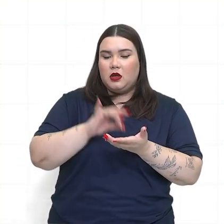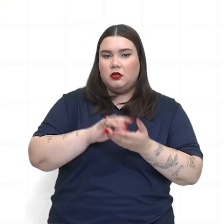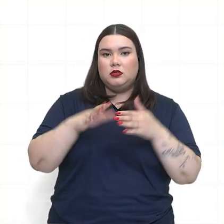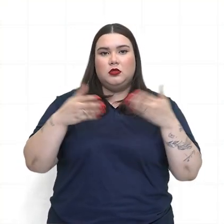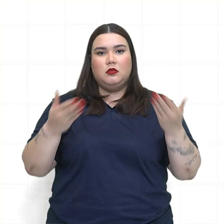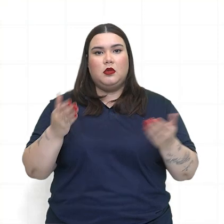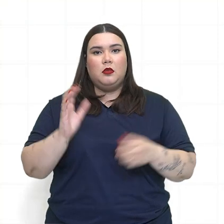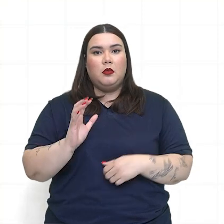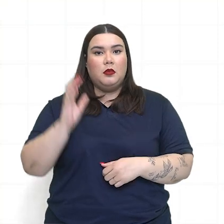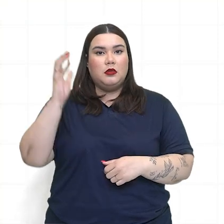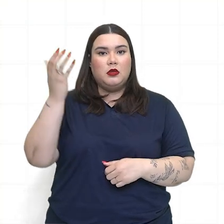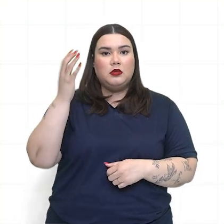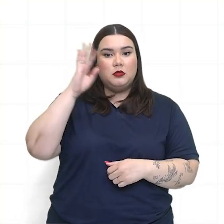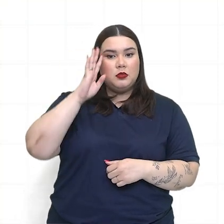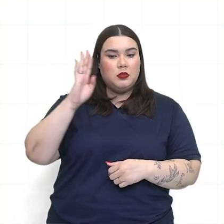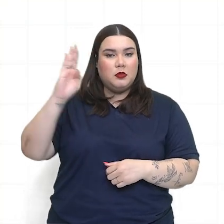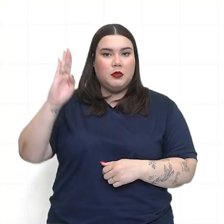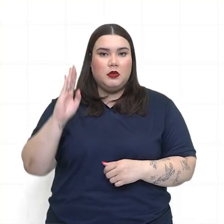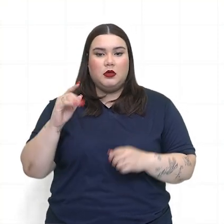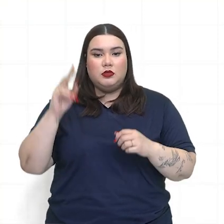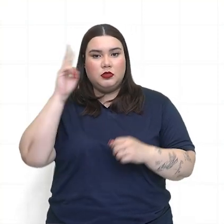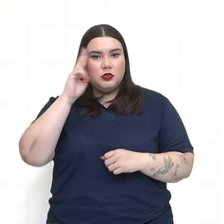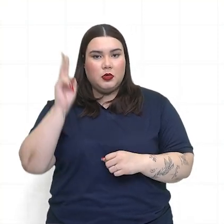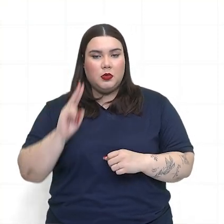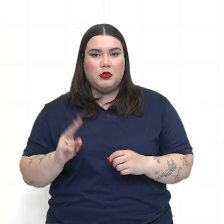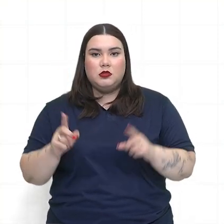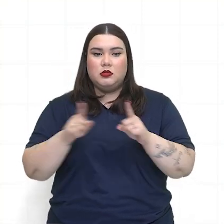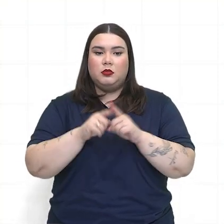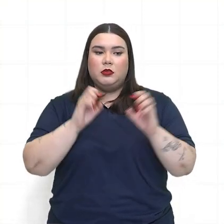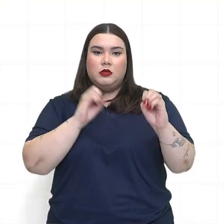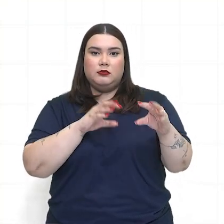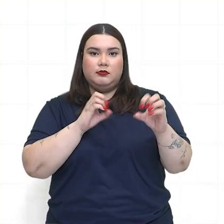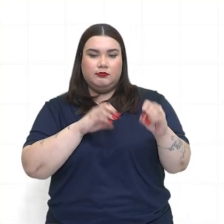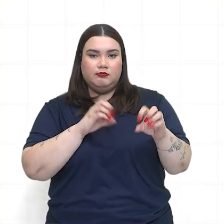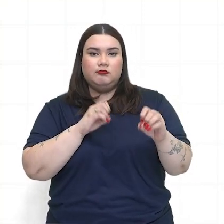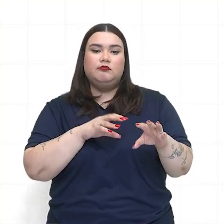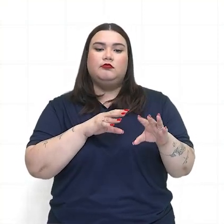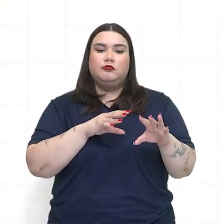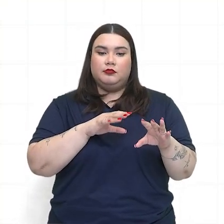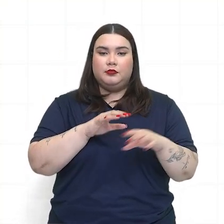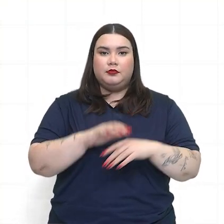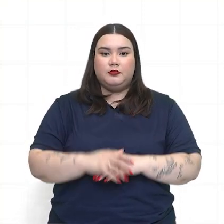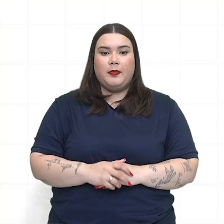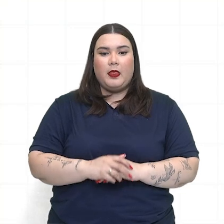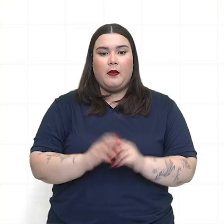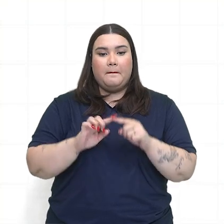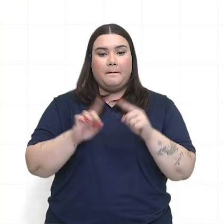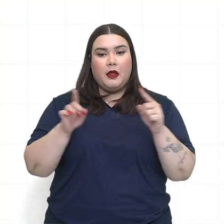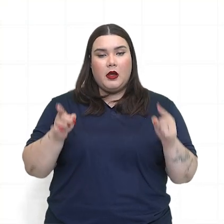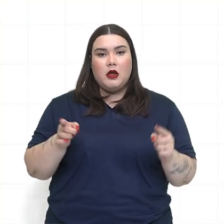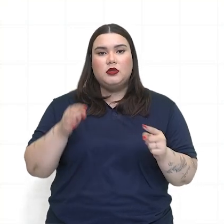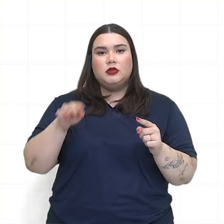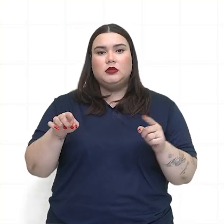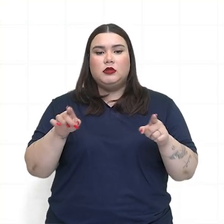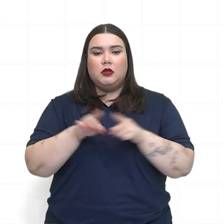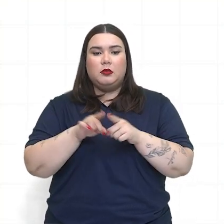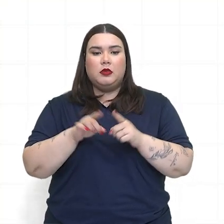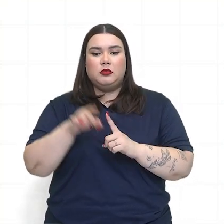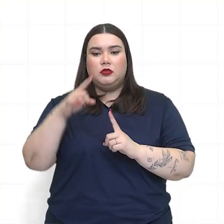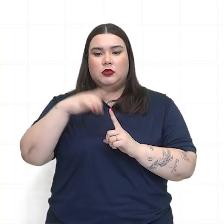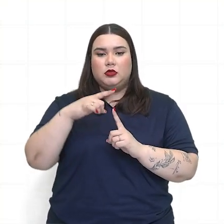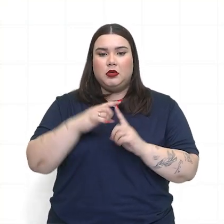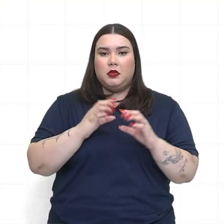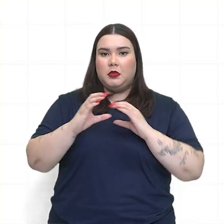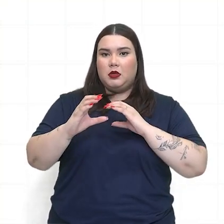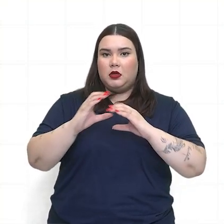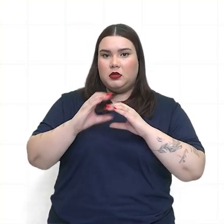Elas acontecem principalmente através de histórias, ensinamentos e rituais. E mais do que nunca, esse jeito